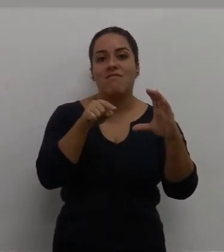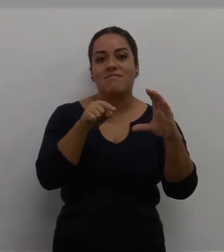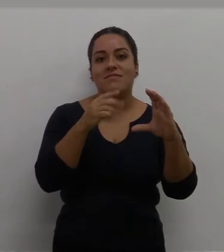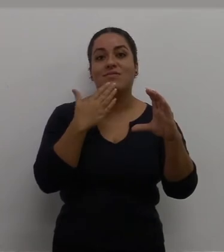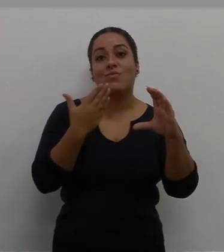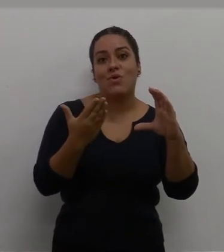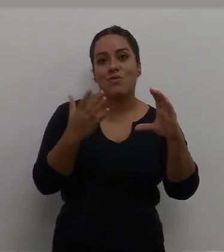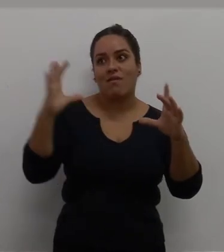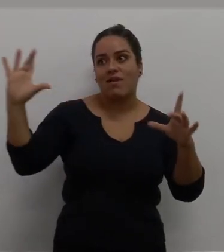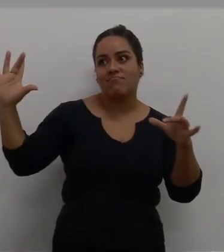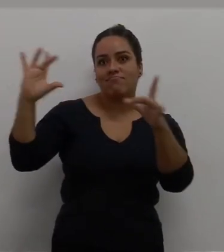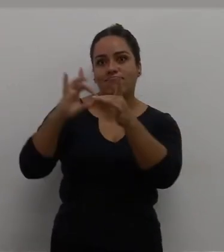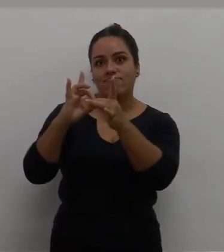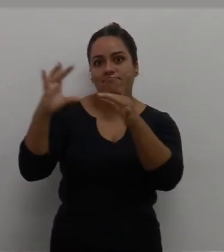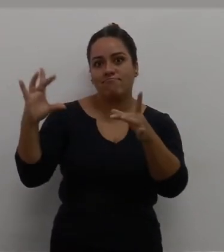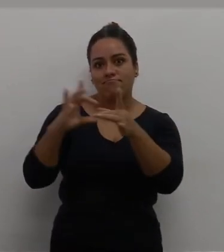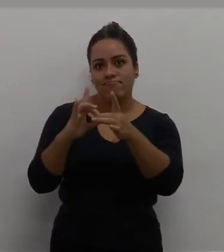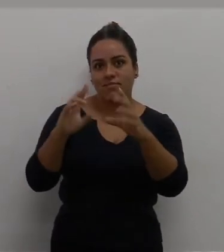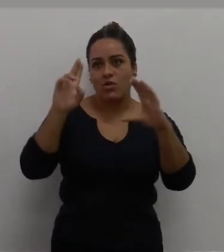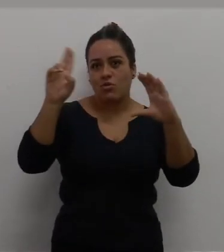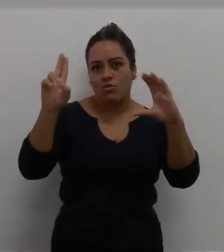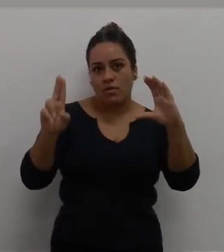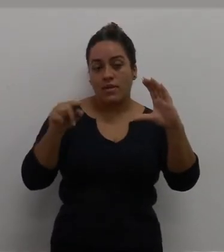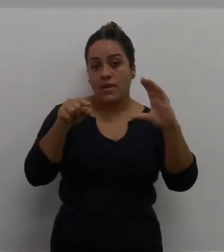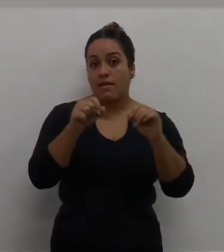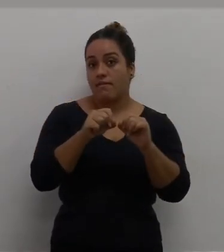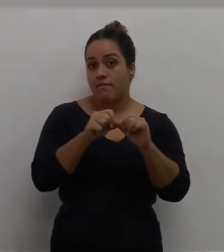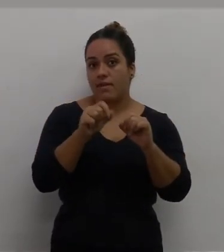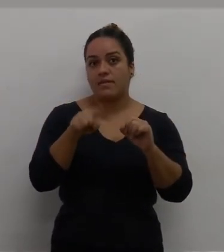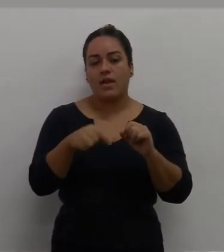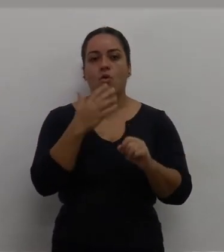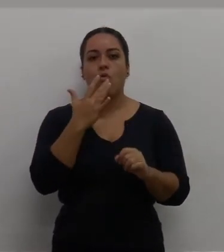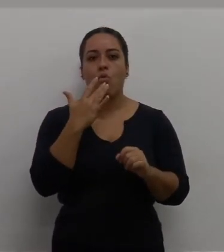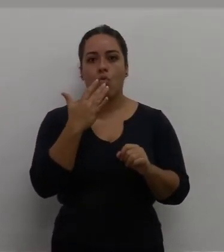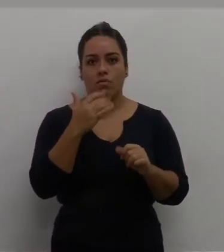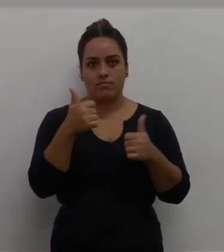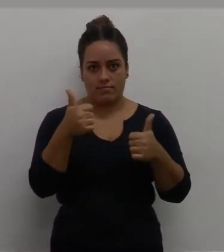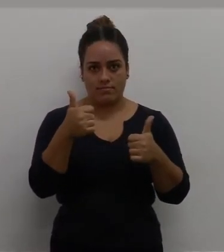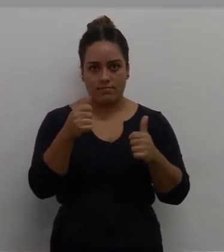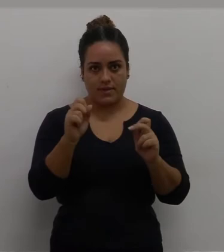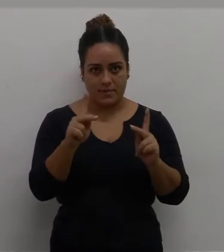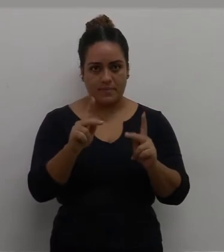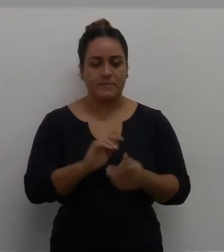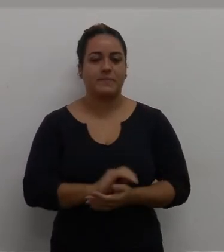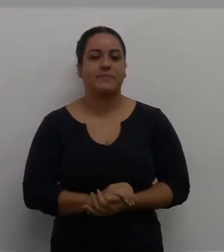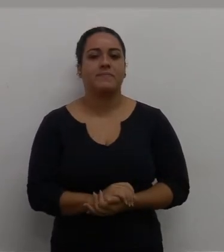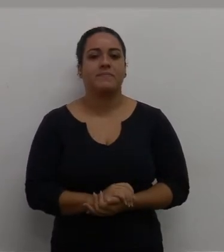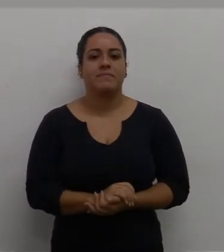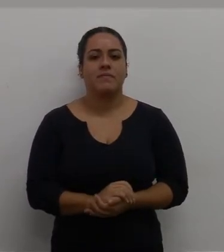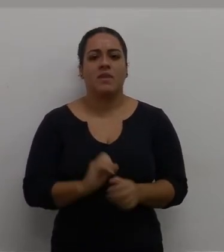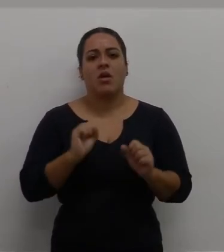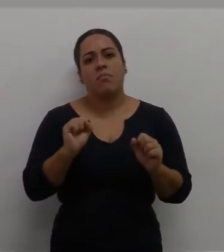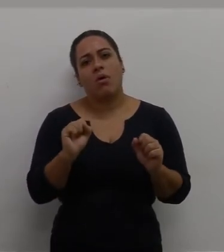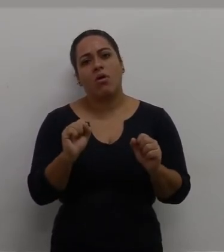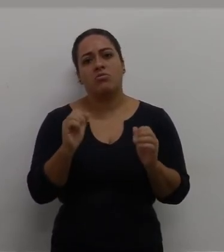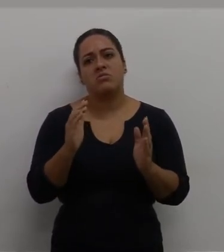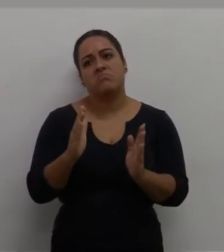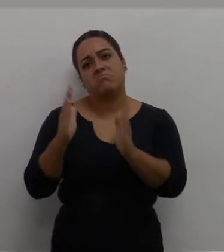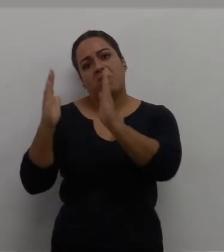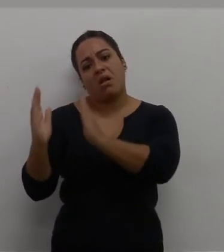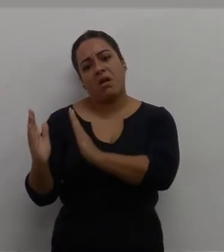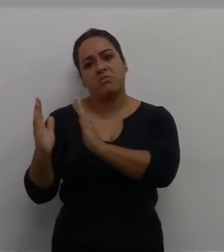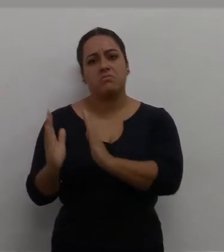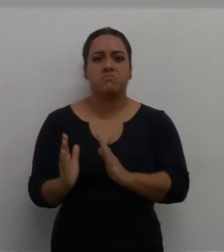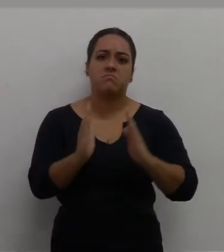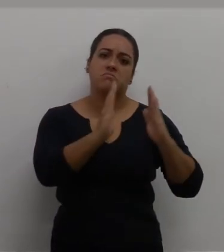pizza. Inclusive, essa correlação é feita pela cor. Ok? Ela pode estar à